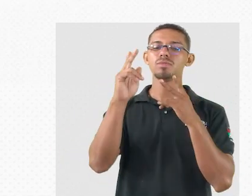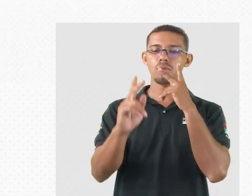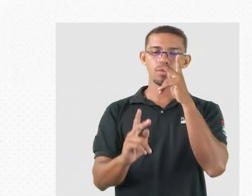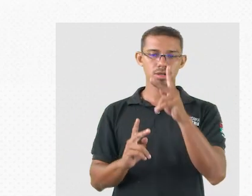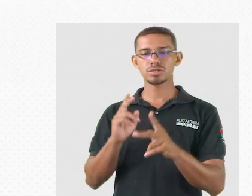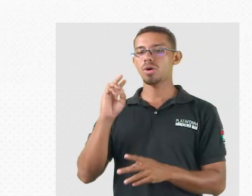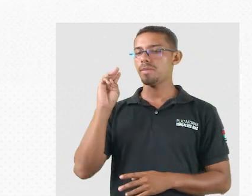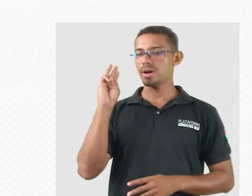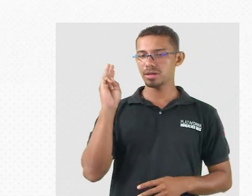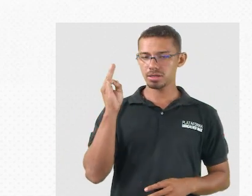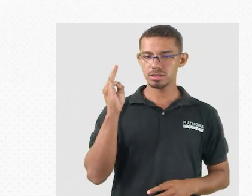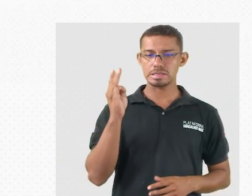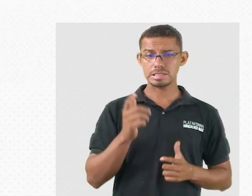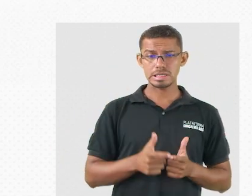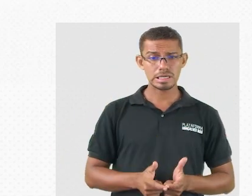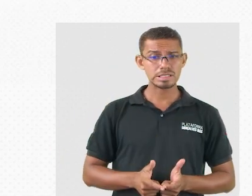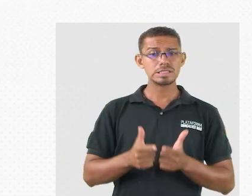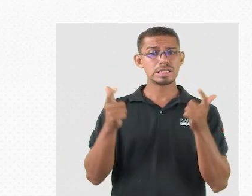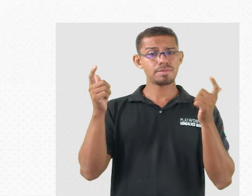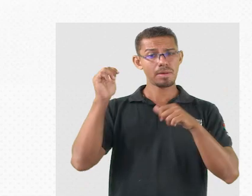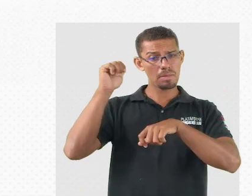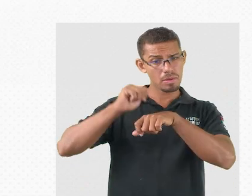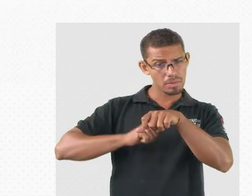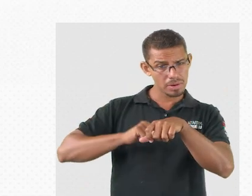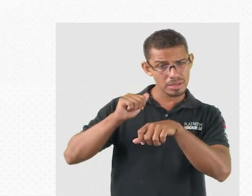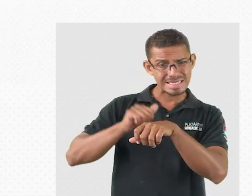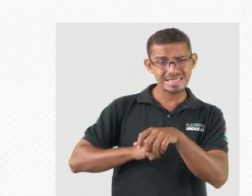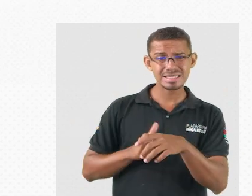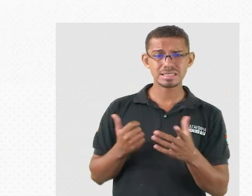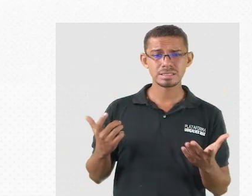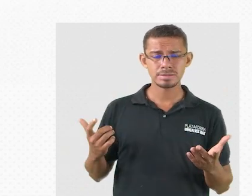tinha um cenário de fato em que as